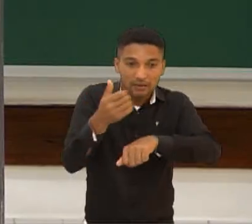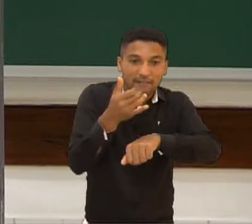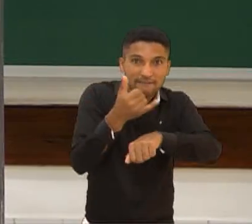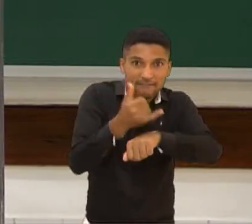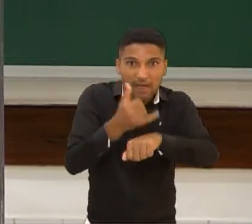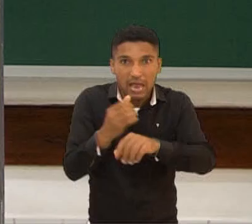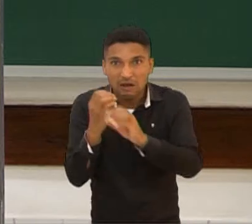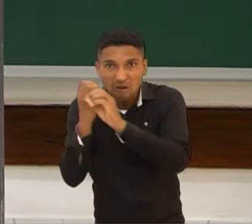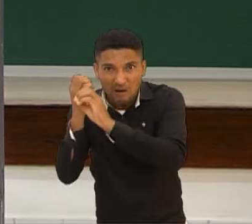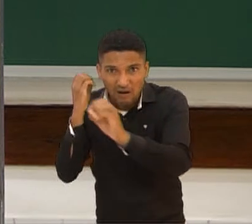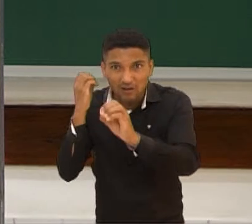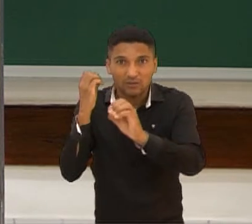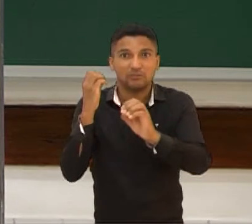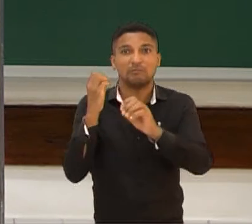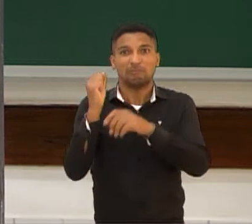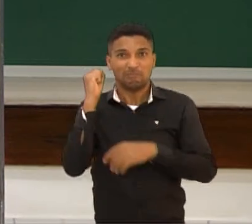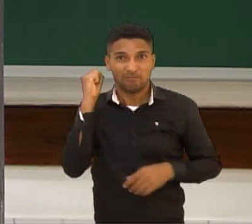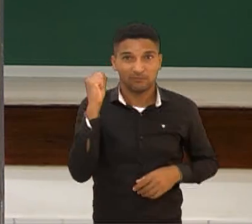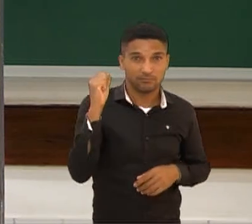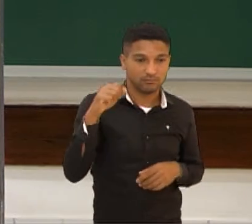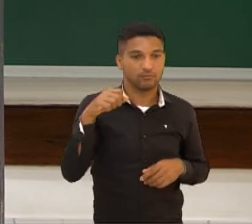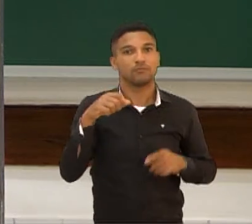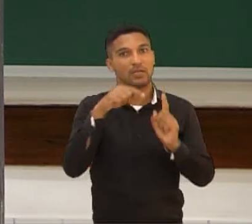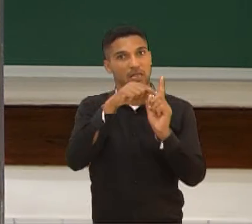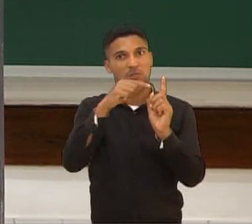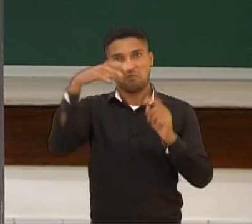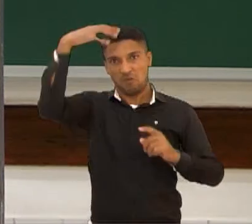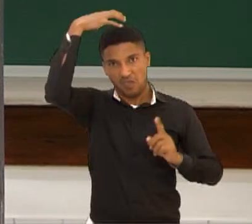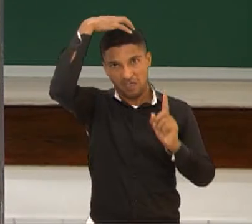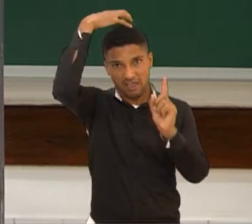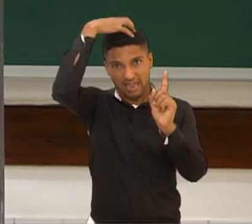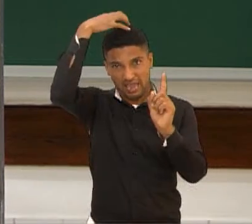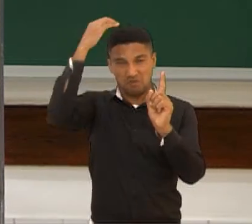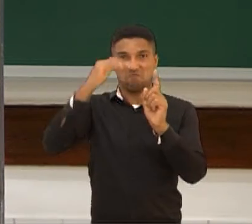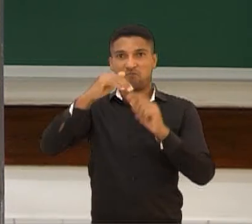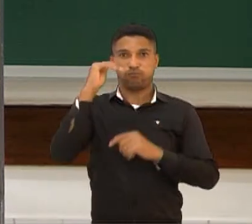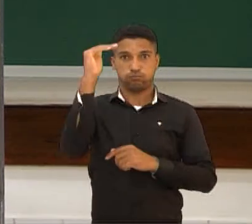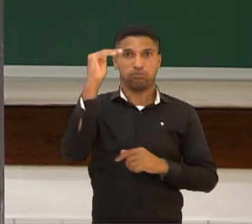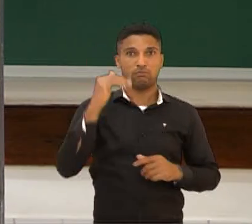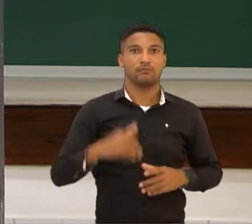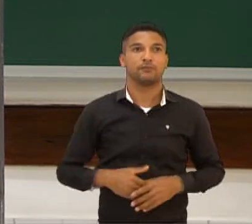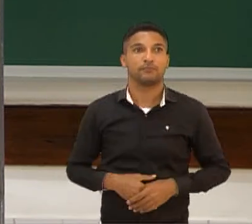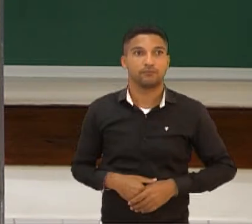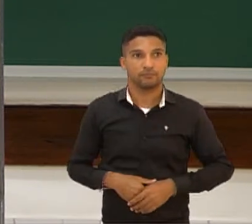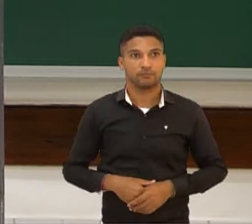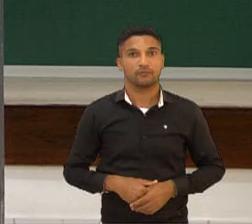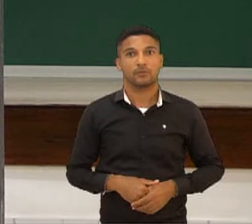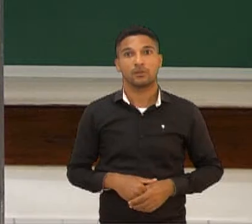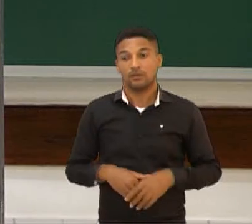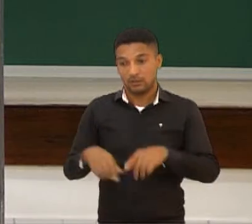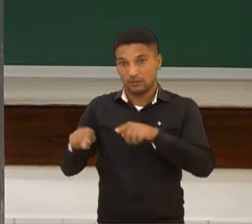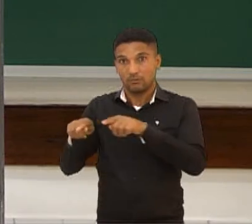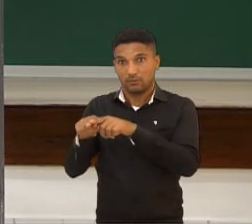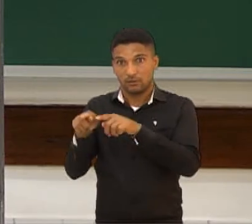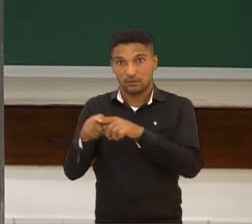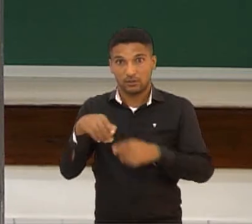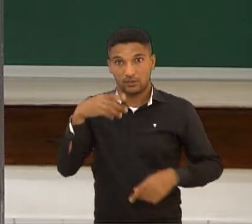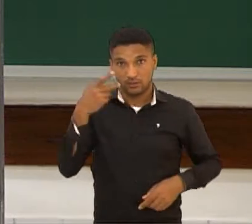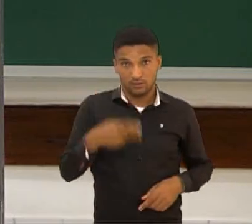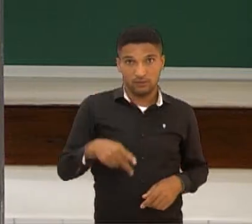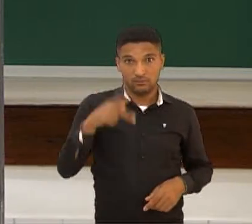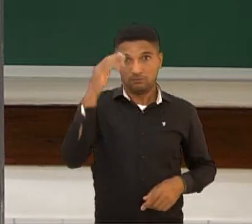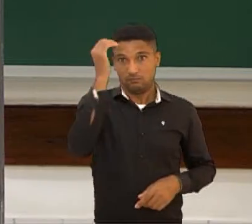viu sobre o Reino do Congo é que no processo, né, de colonização do nosso país, onde vão